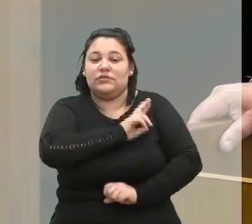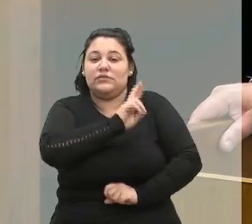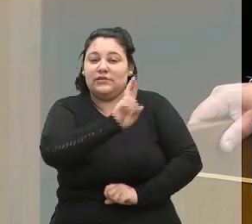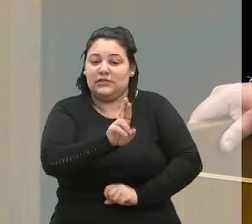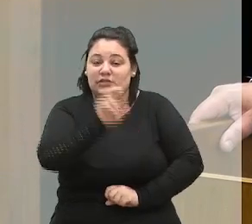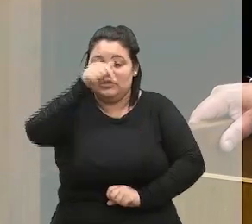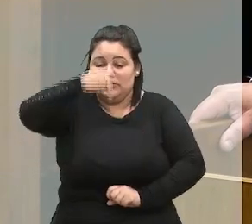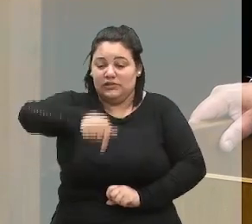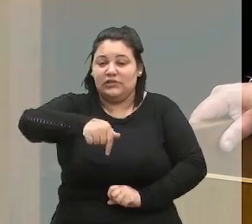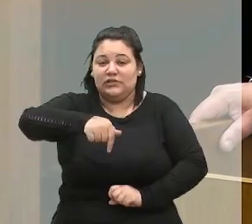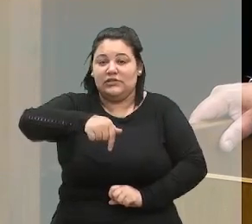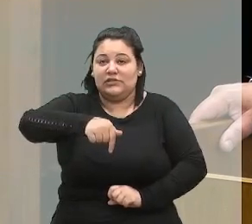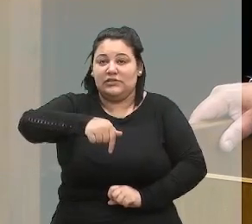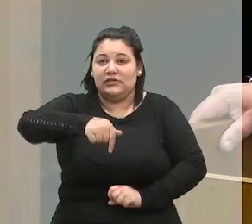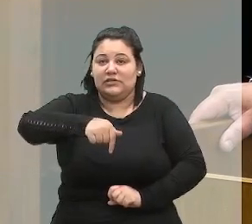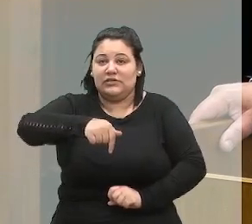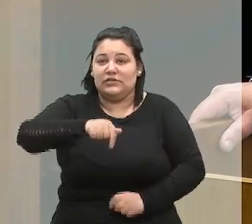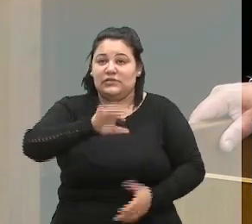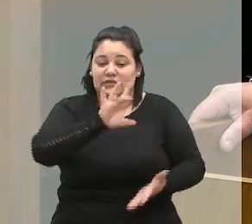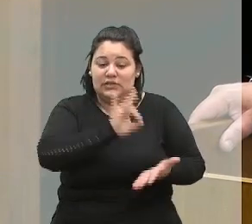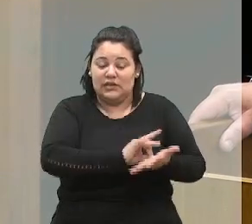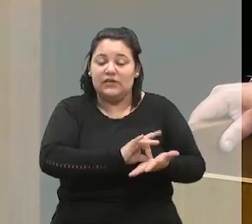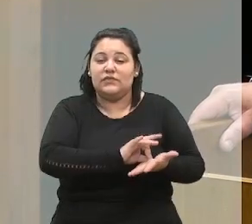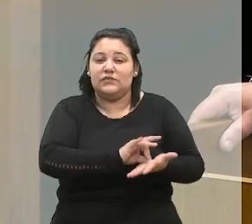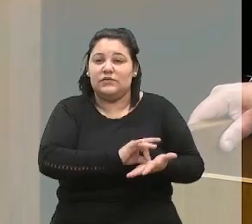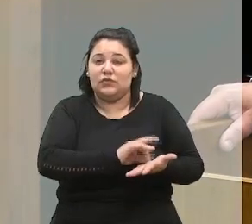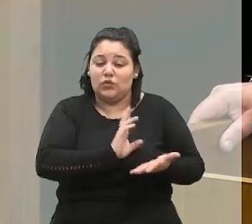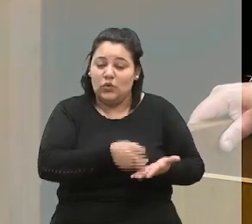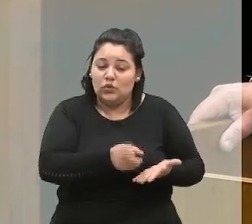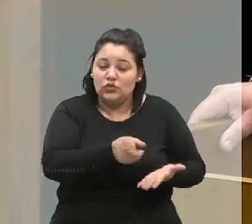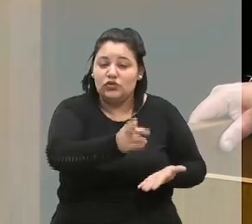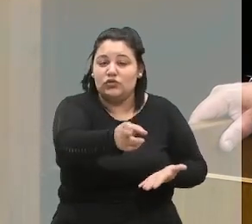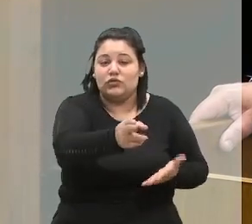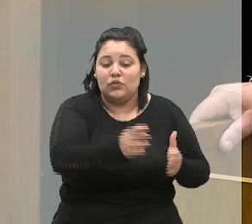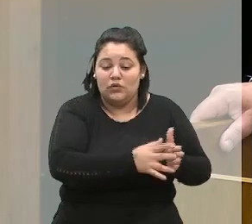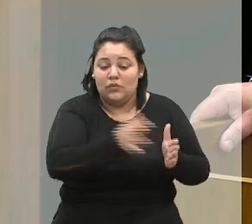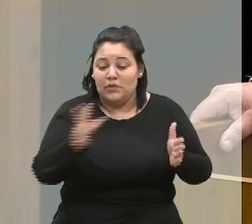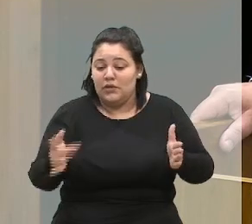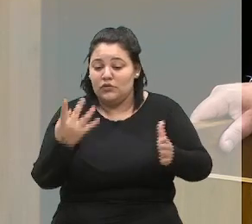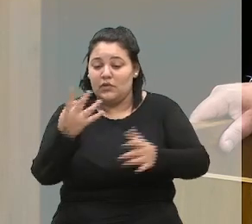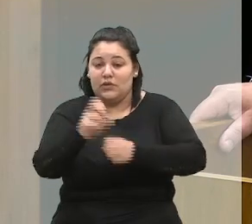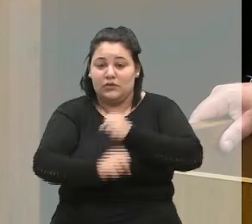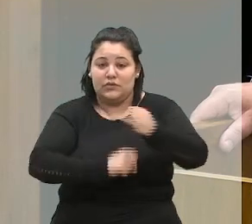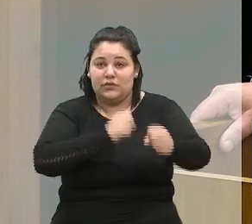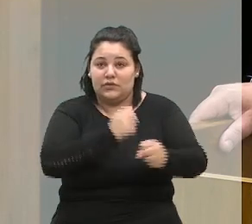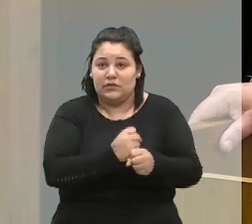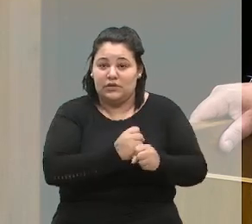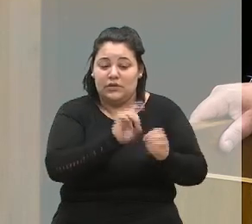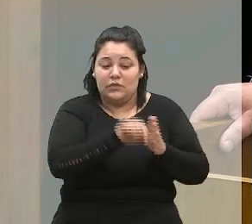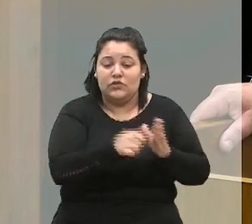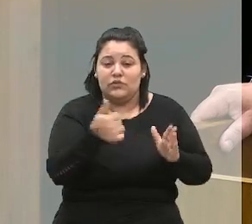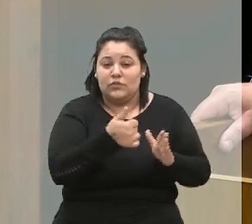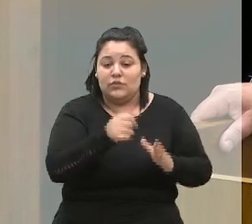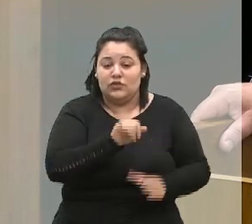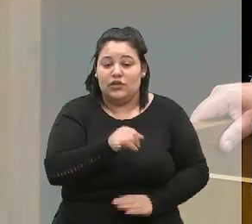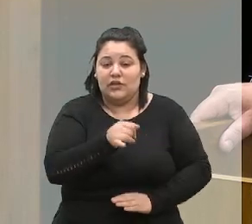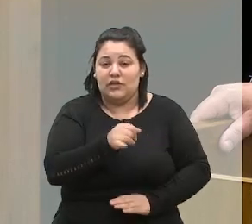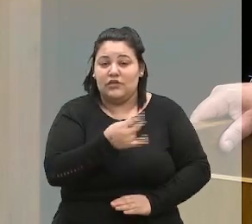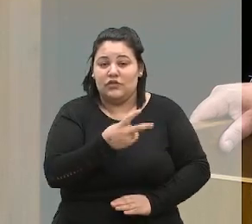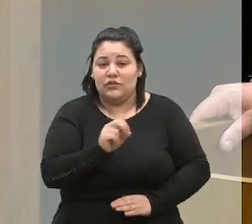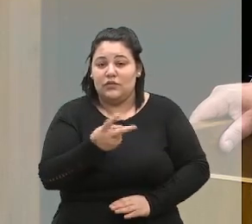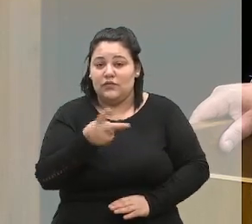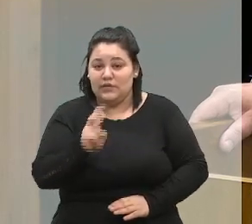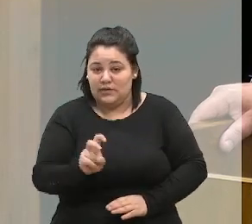aqui definitivo durante 4 anos, a partir de 1º de janeiro de